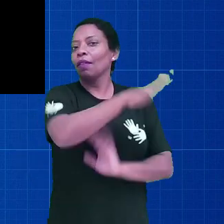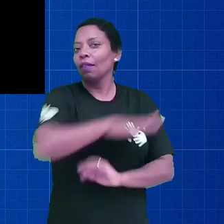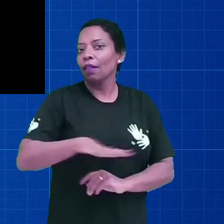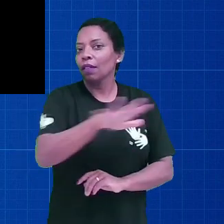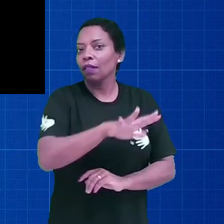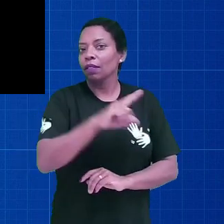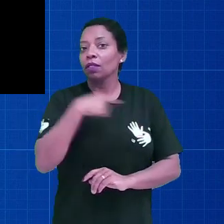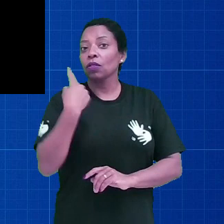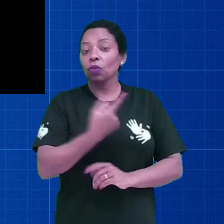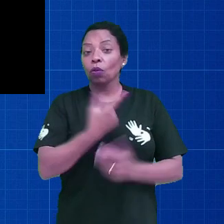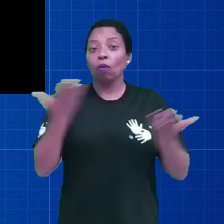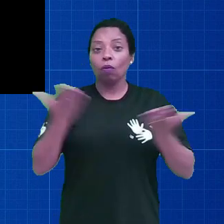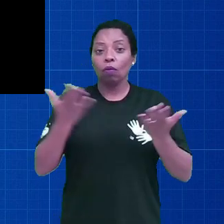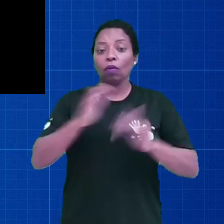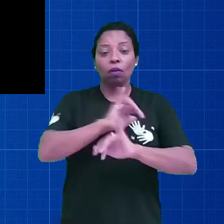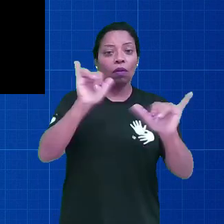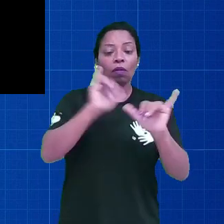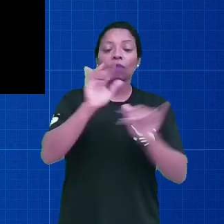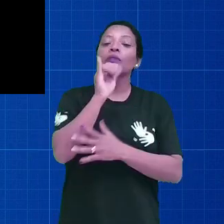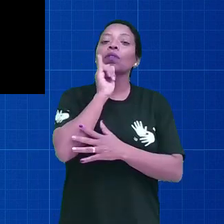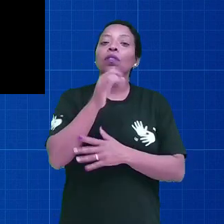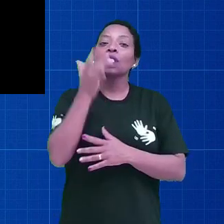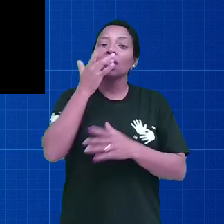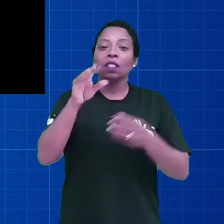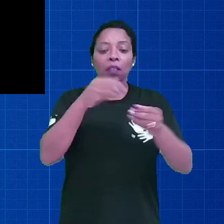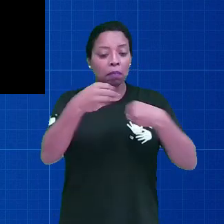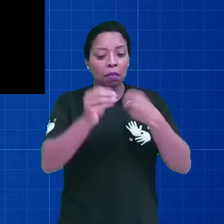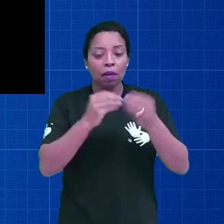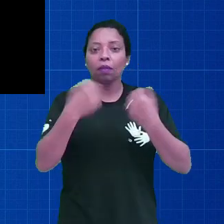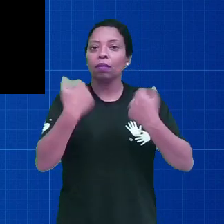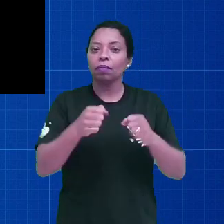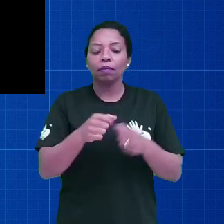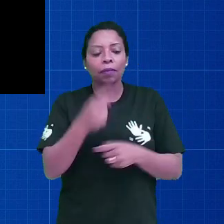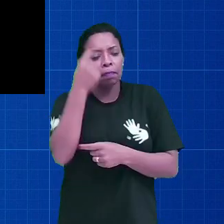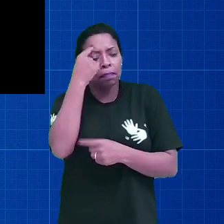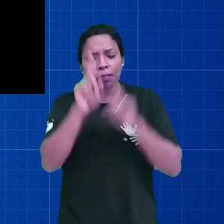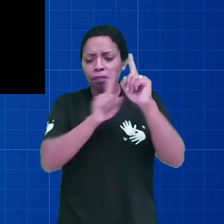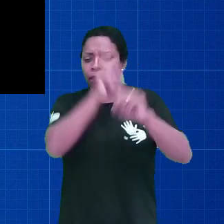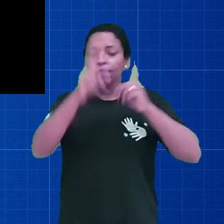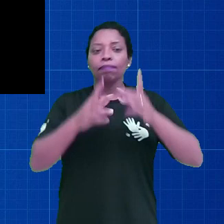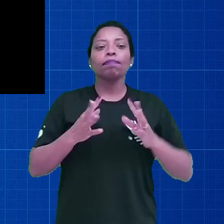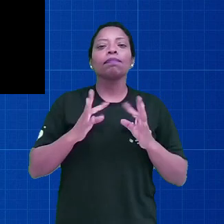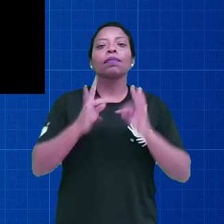material residual como no microplástico, tá, e que nós temos que criar tecnologias